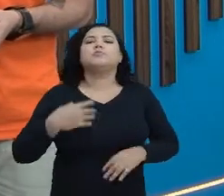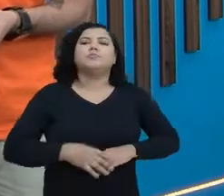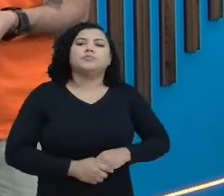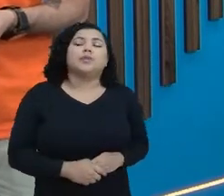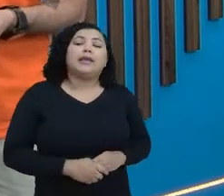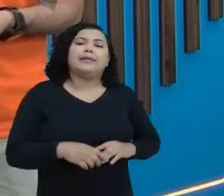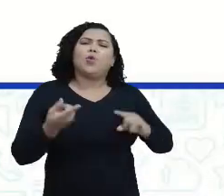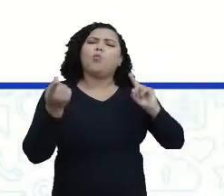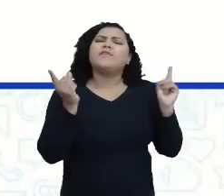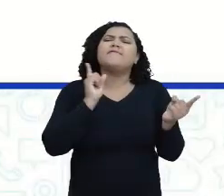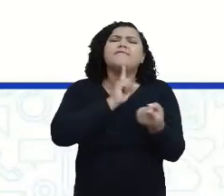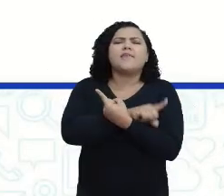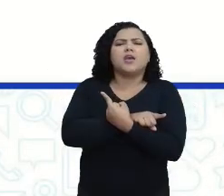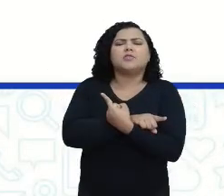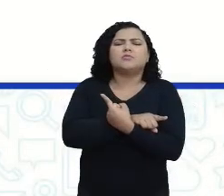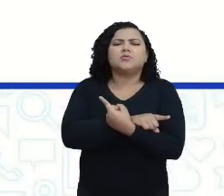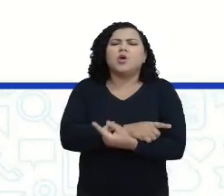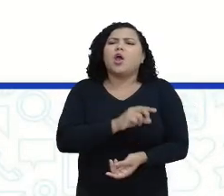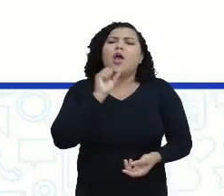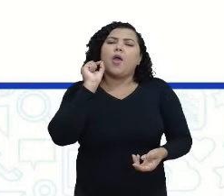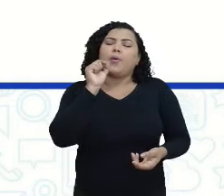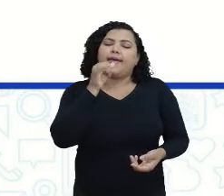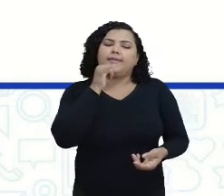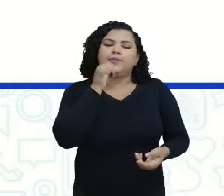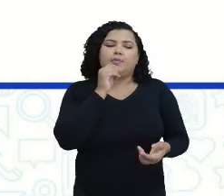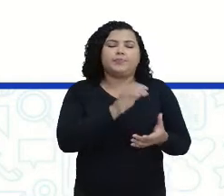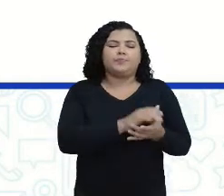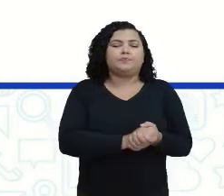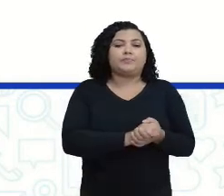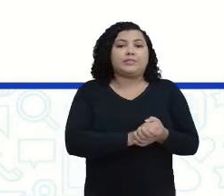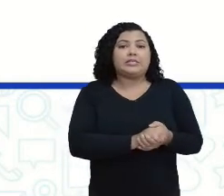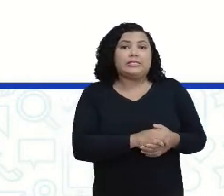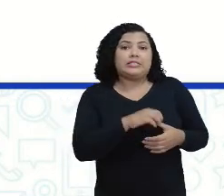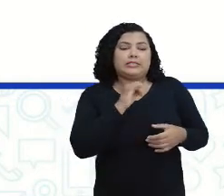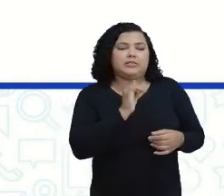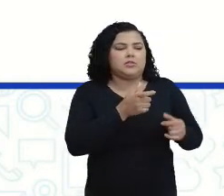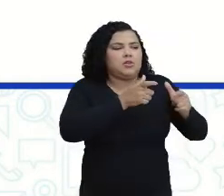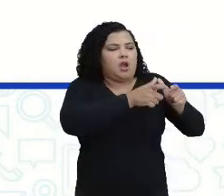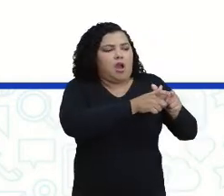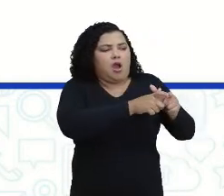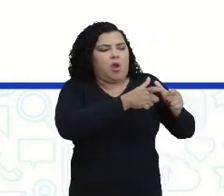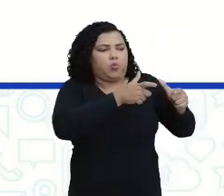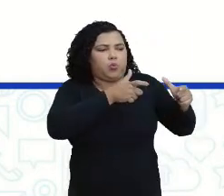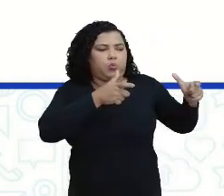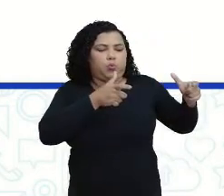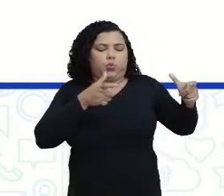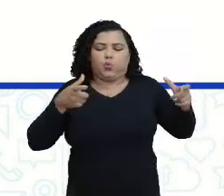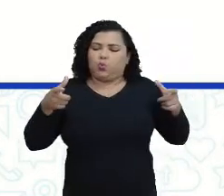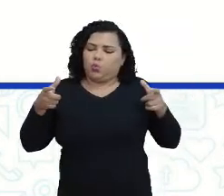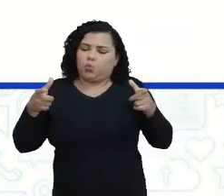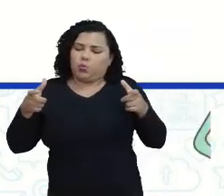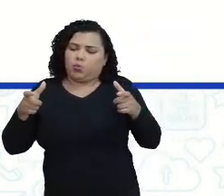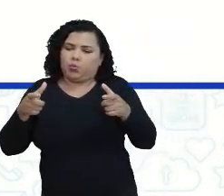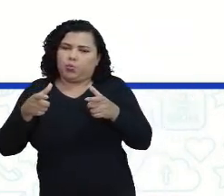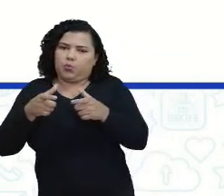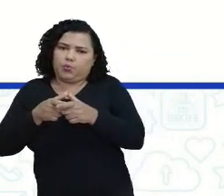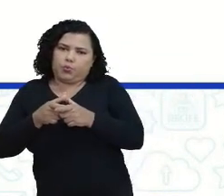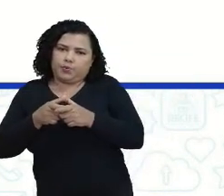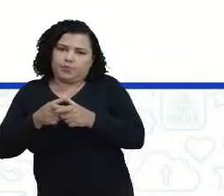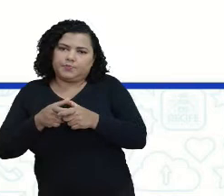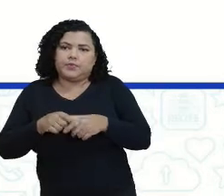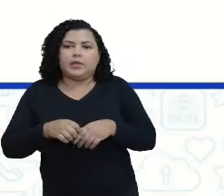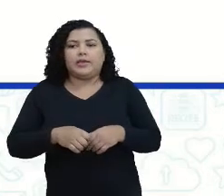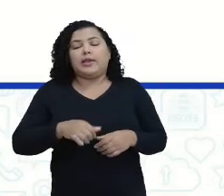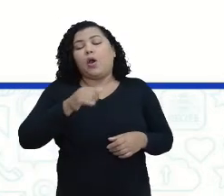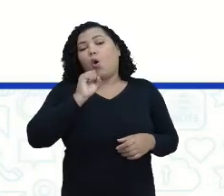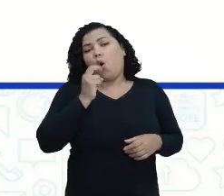justamente o seguinte, se uma grandeza está aumentando, faz com que a outra grandeza diminua, ou caso uma